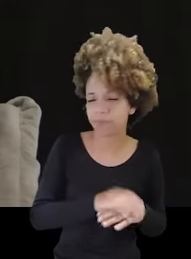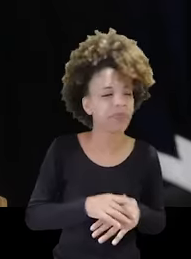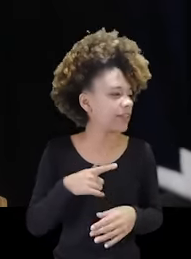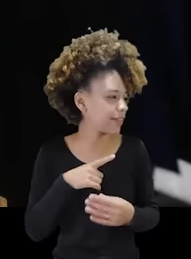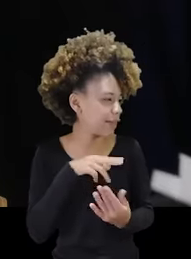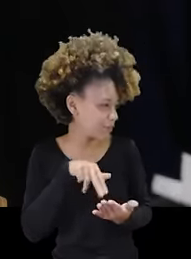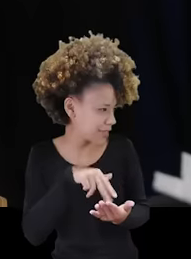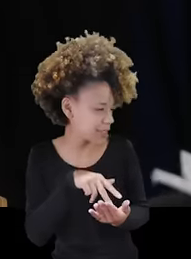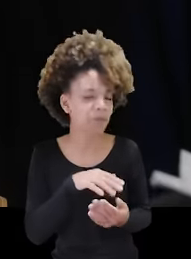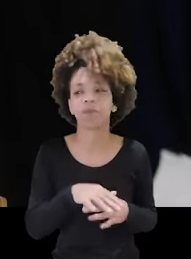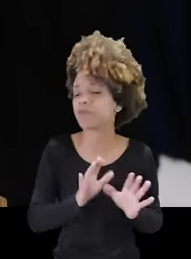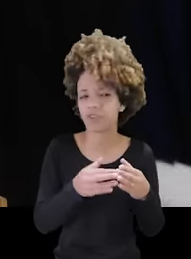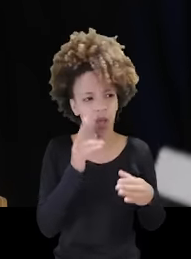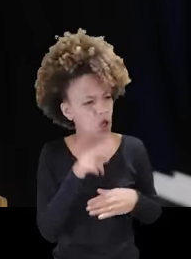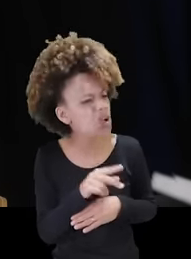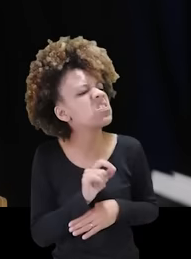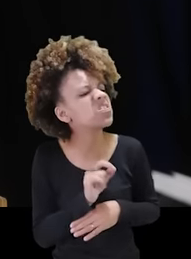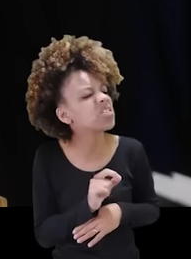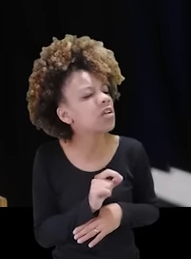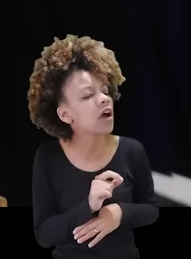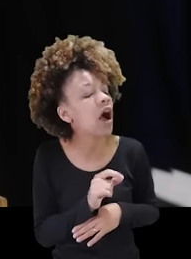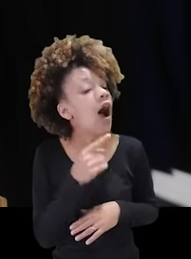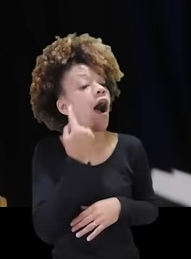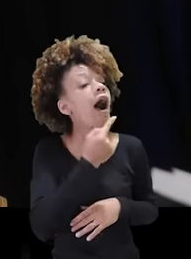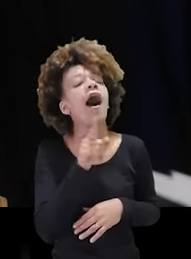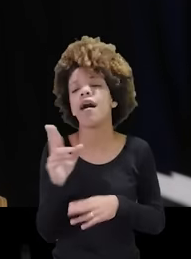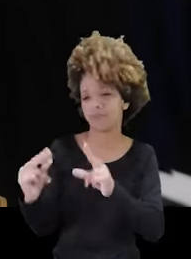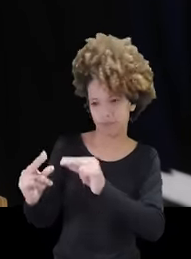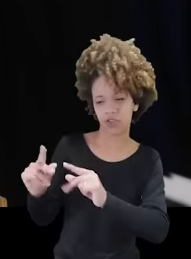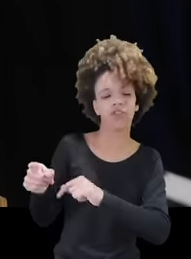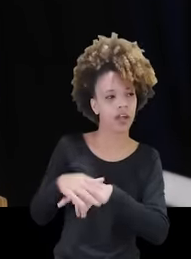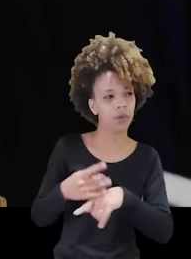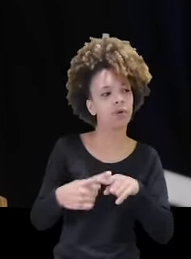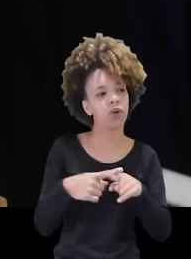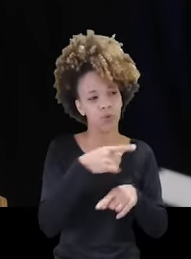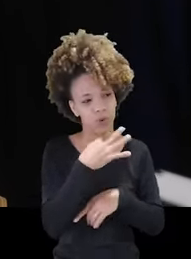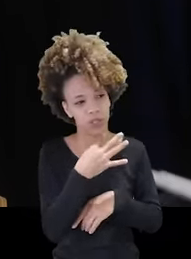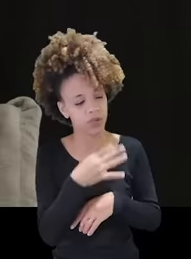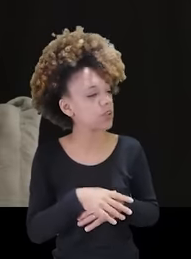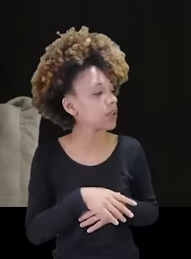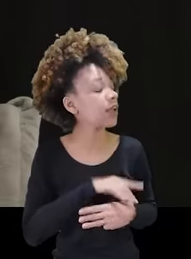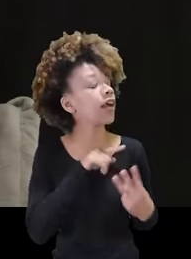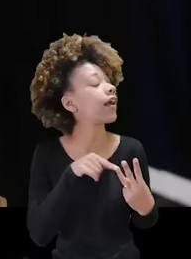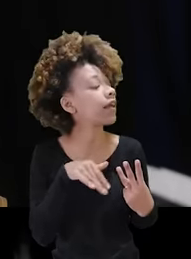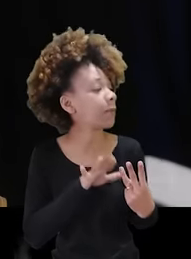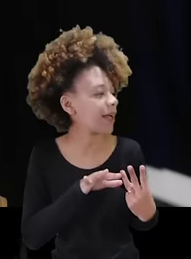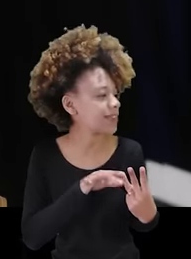E aí você vê o grupo tal e fala assim que grupo é esse você olha aquela pessoa fala ai porque eu conheço esse menino